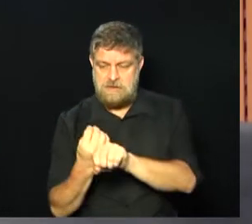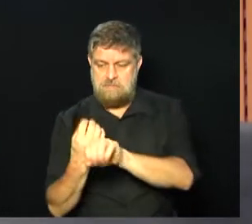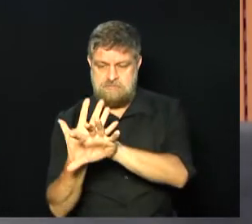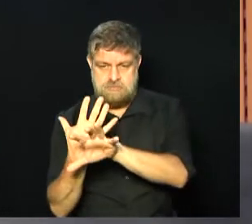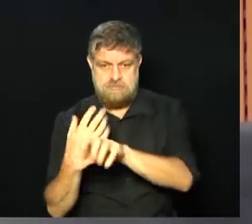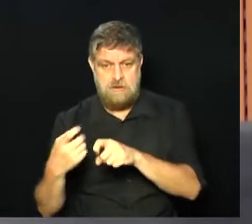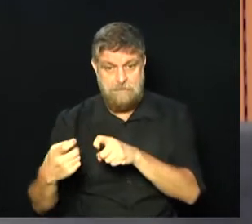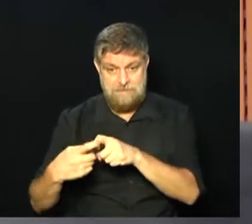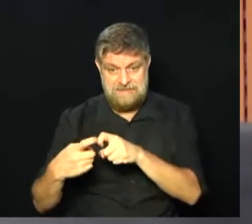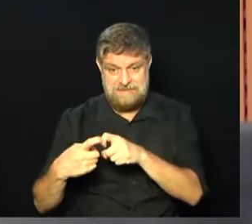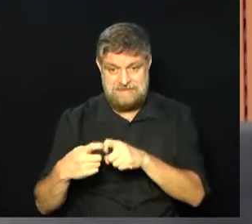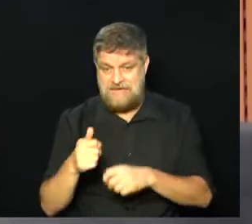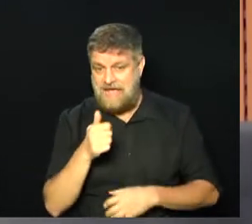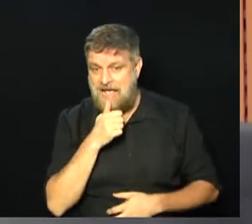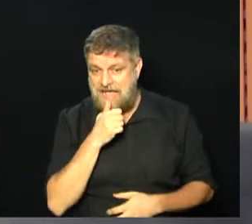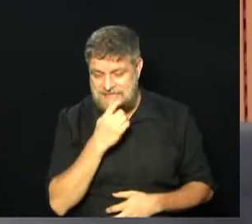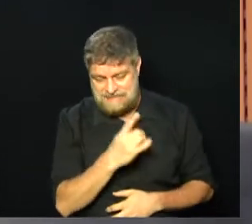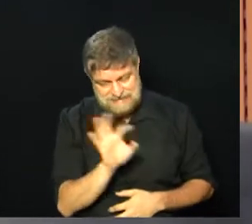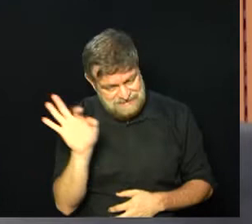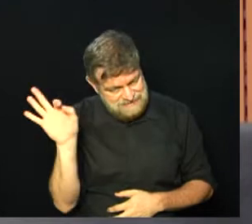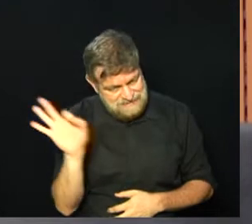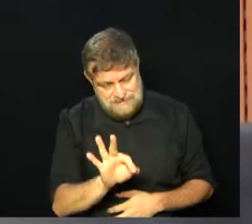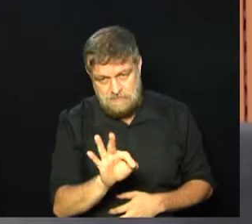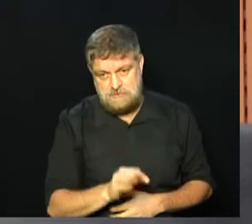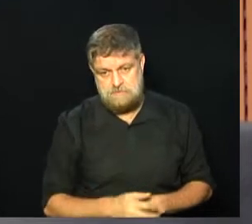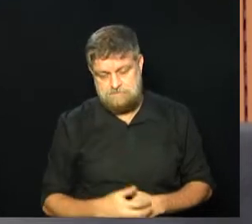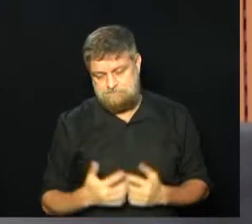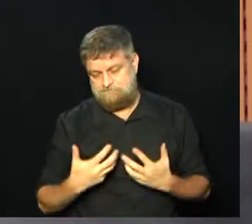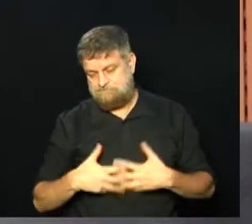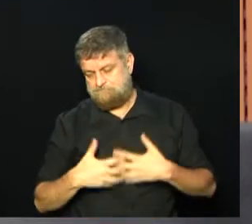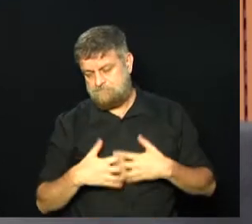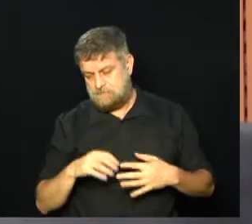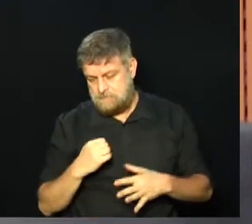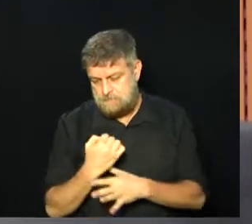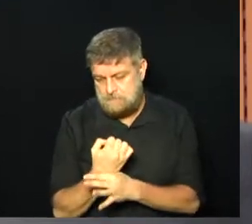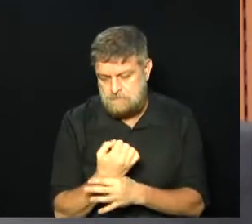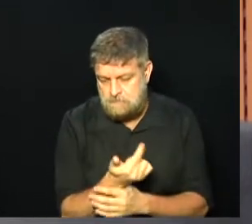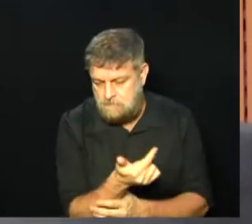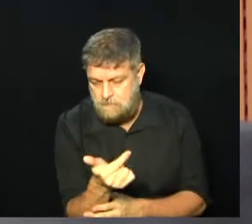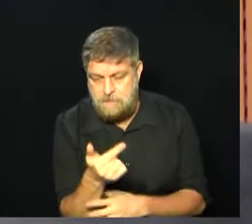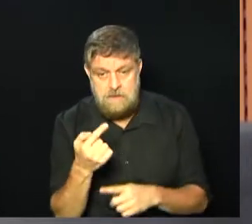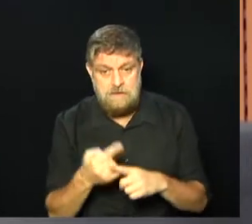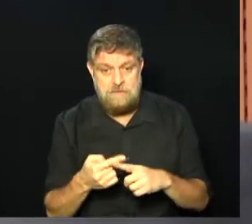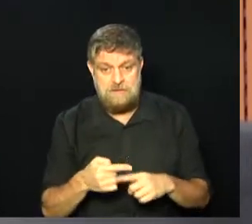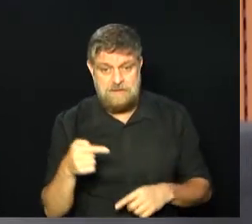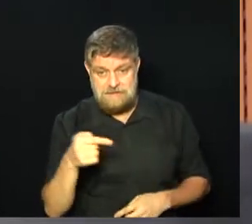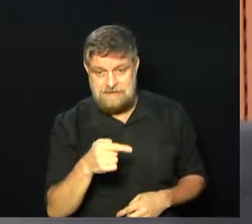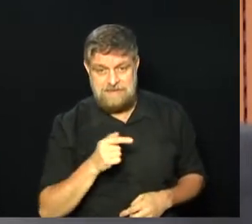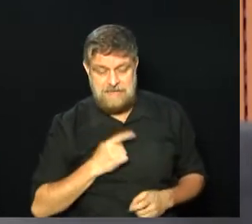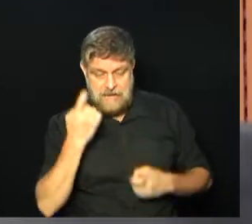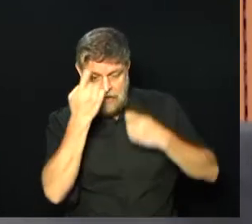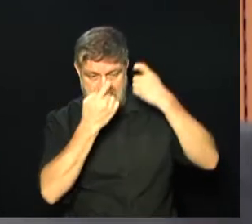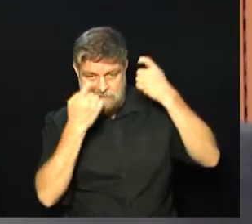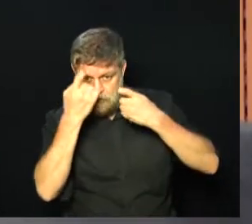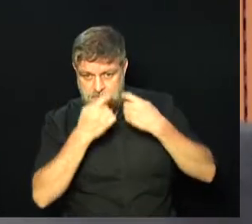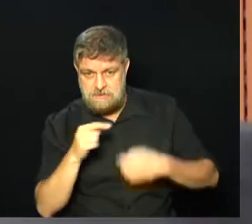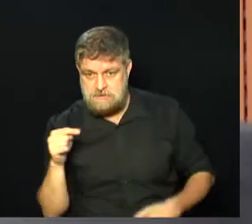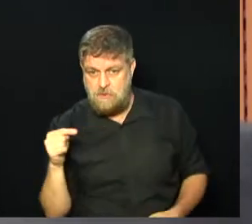Agora, isso ainda não está 100% garantido. Por quê? Porque existe a preocupação de